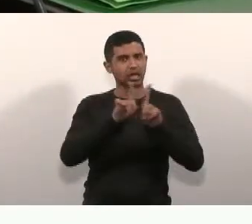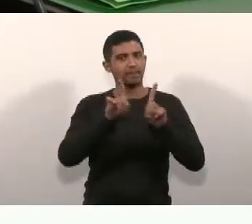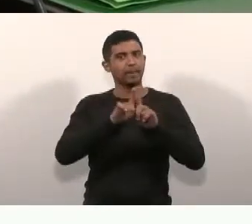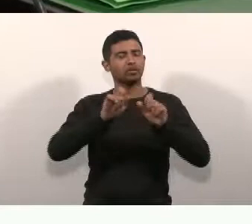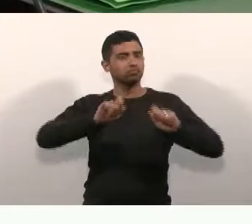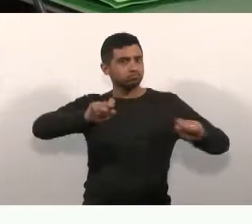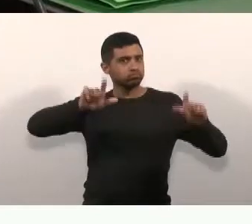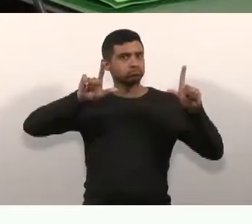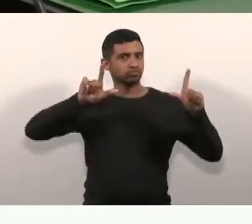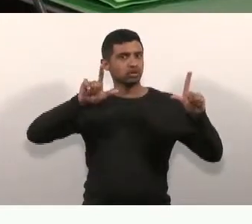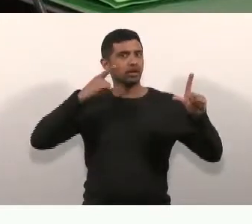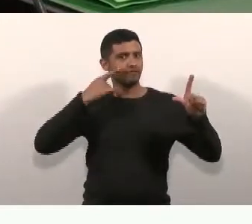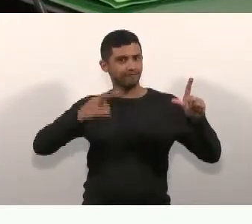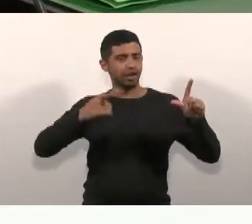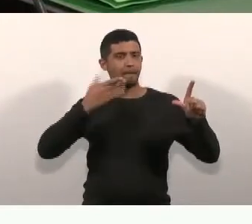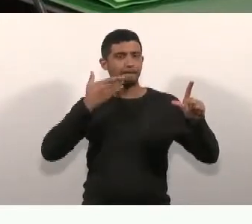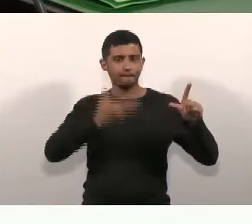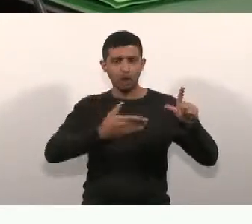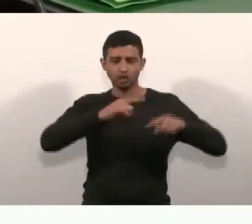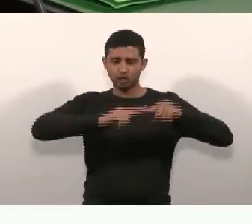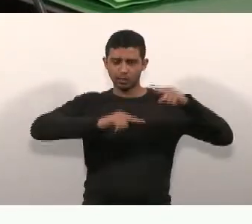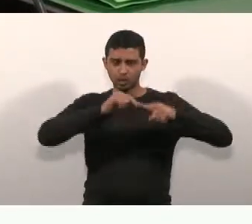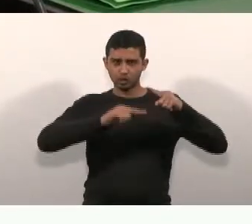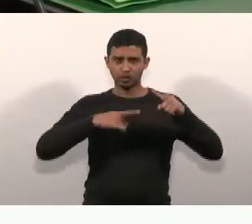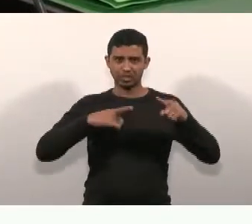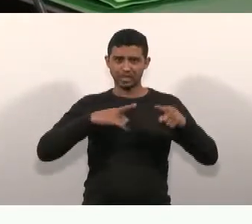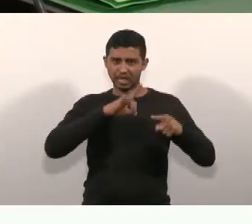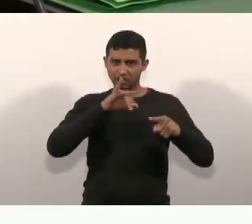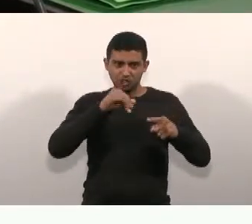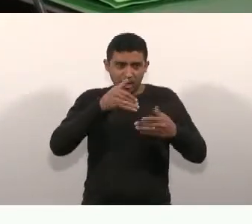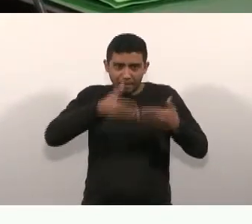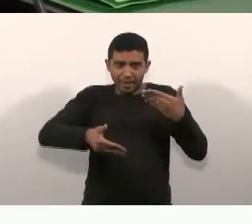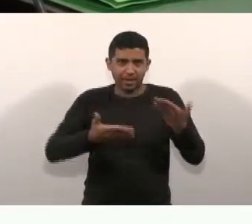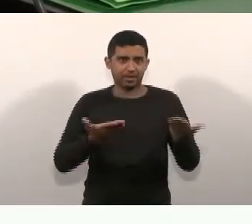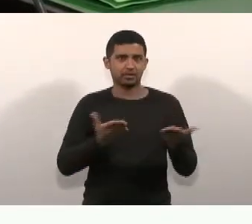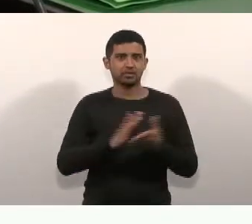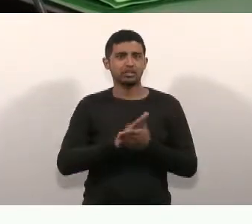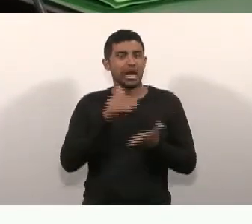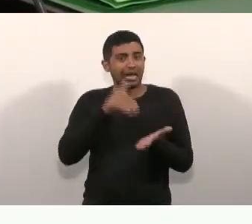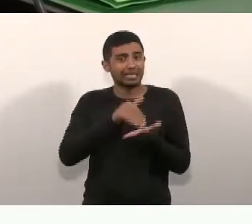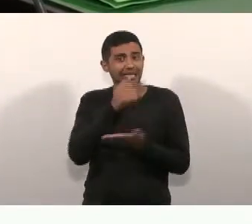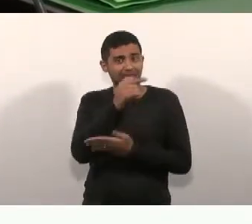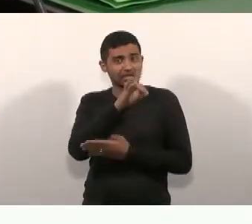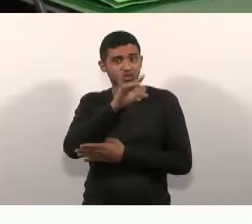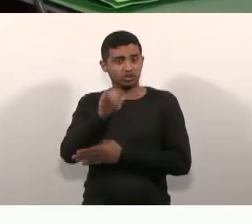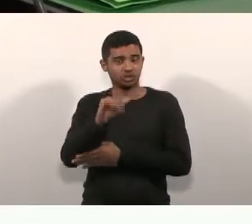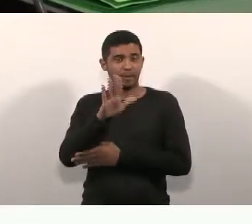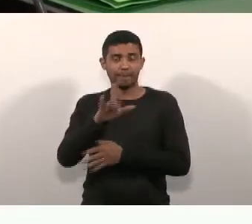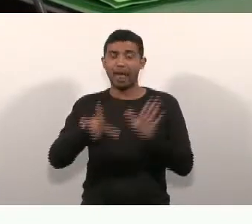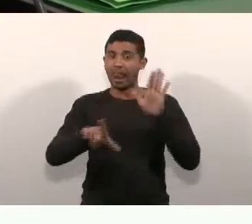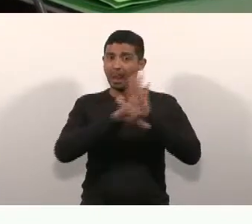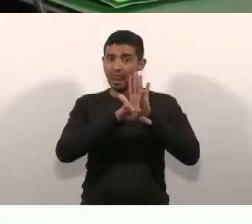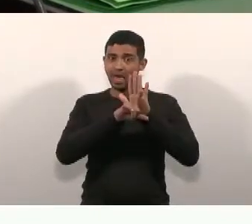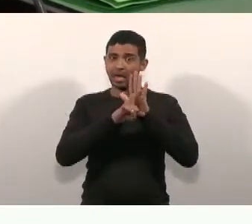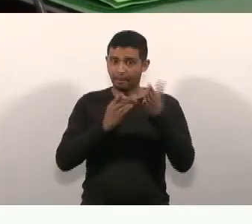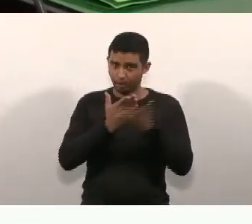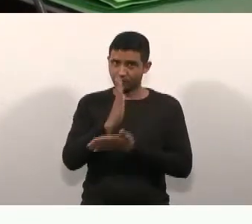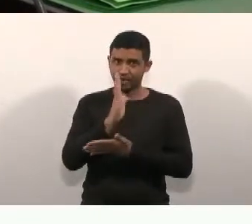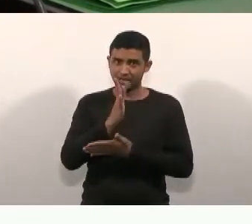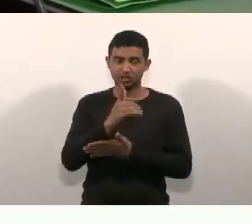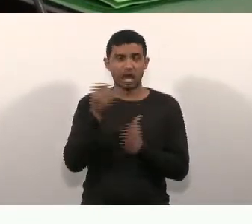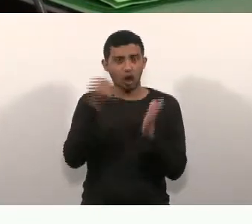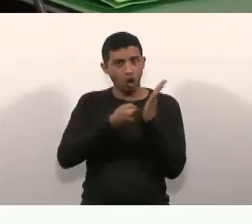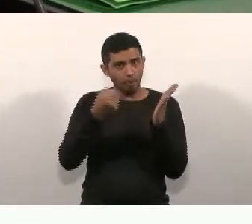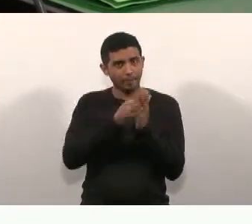e visualmente integrada ao produto a data de vencimento cujo prazo de validade expire em até 7 dias. E aí a lei em vigor obriga